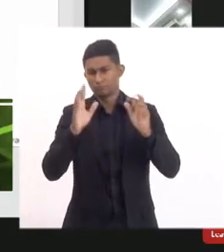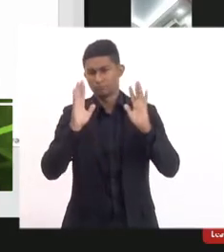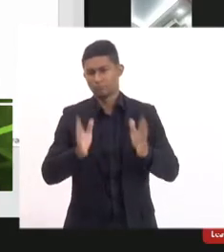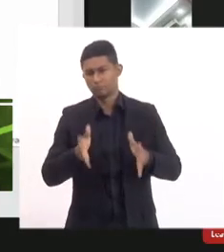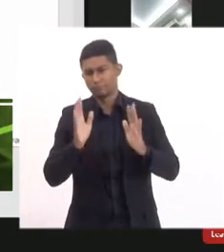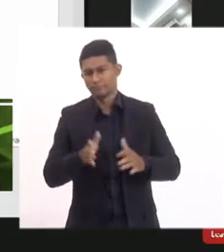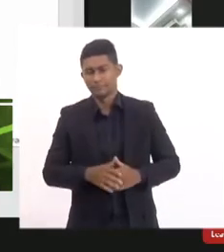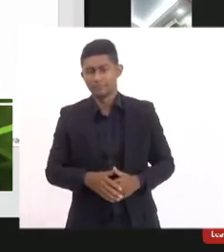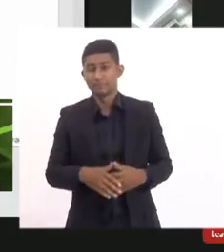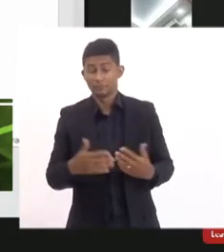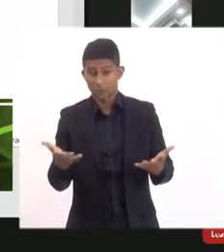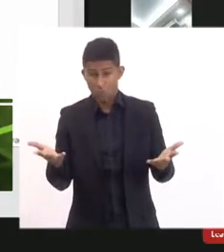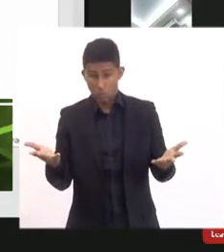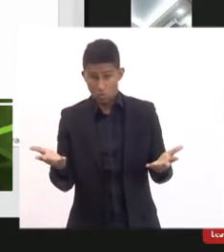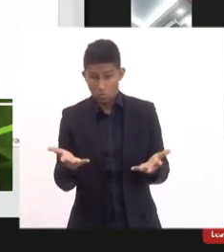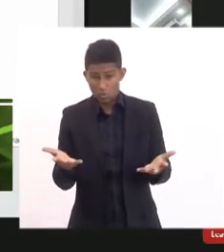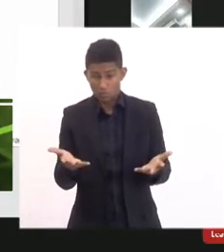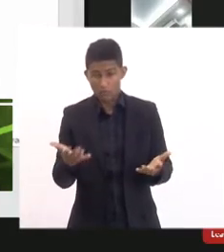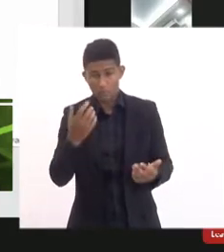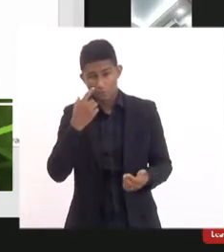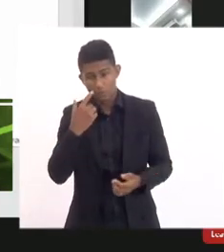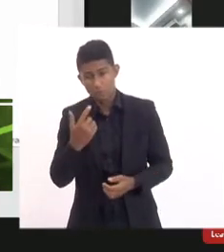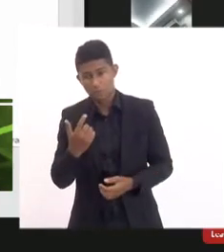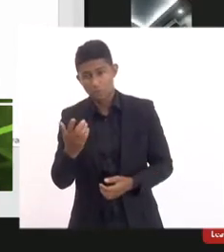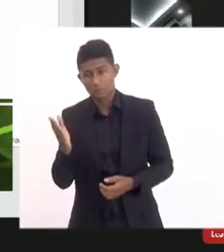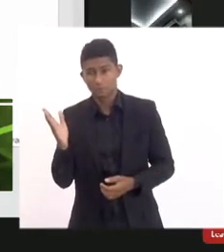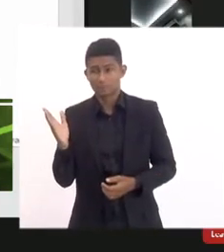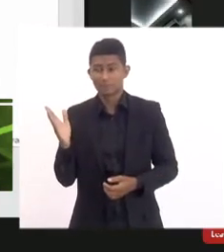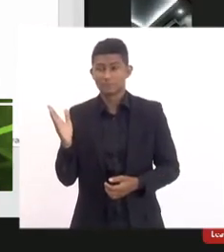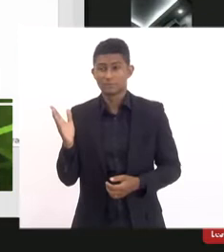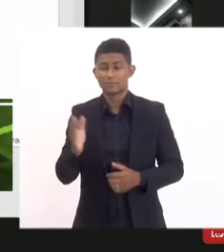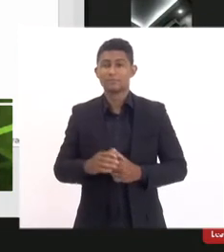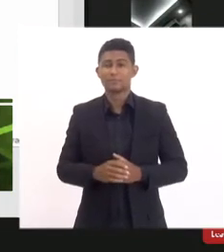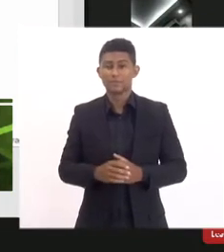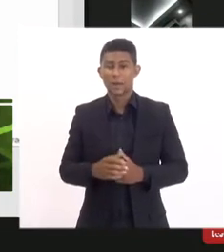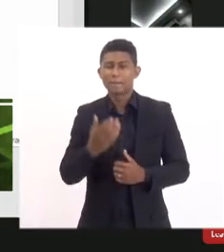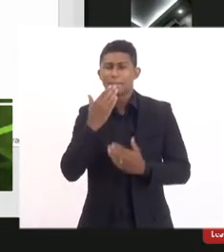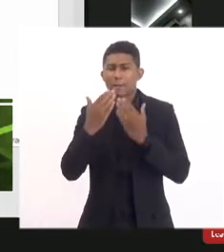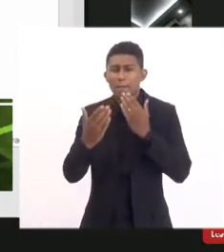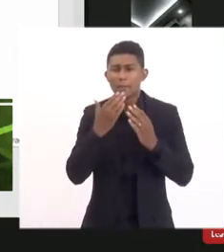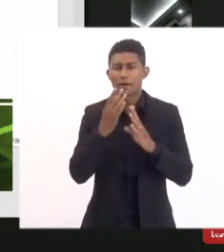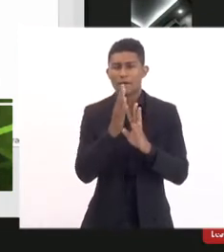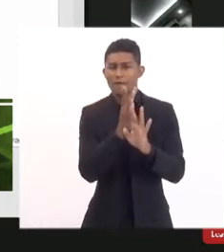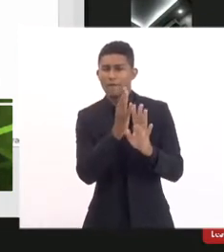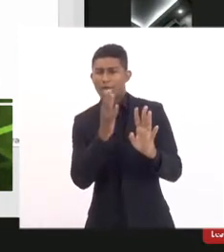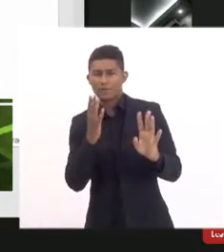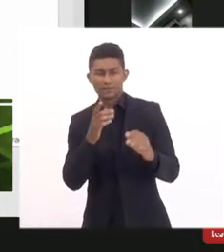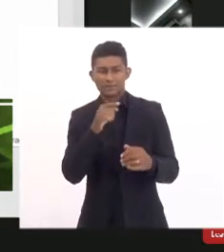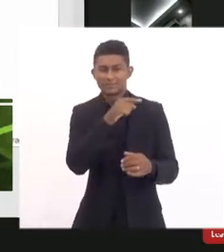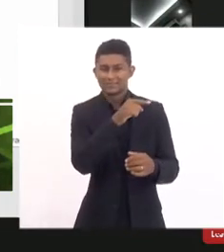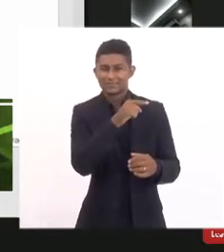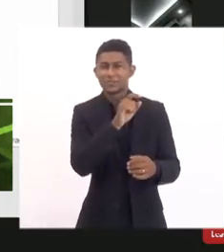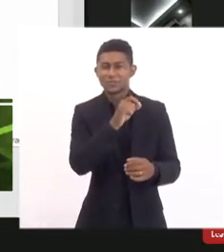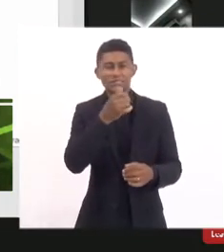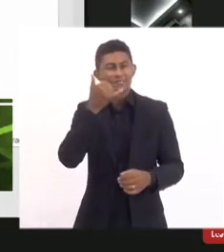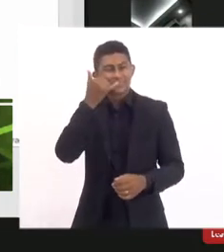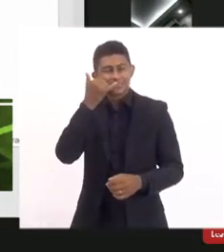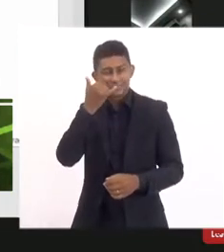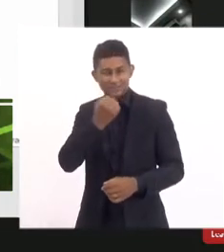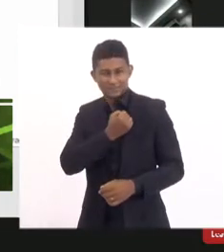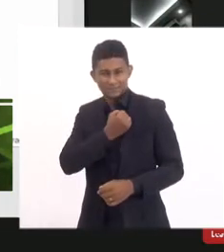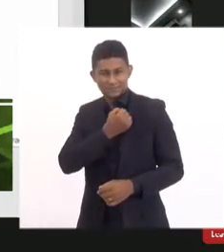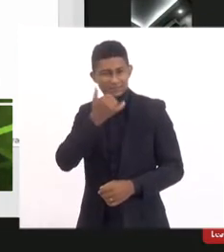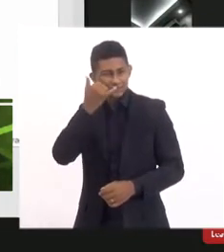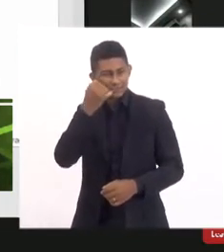Então, a nossa situação hoje, né, a solicitação em fila pela nossa central de nosso